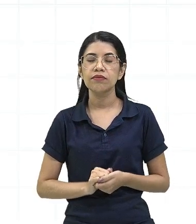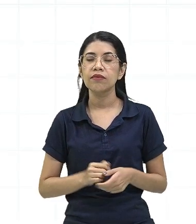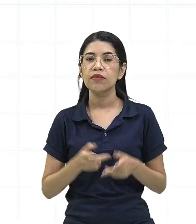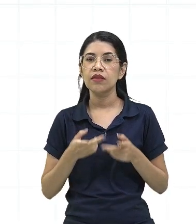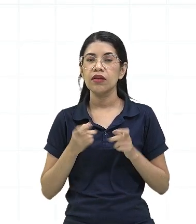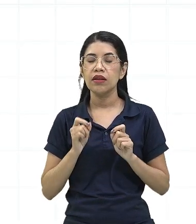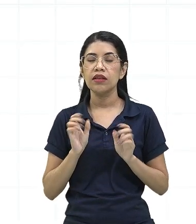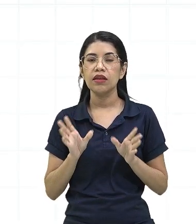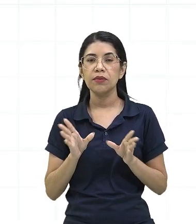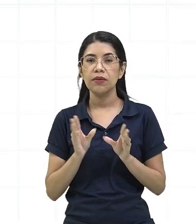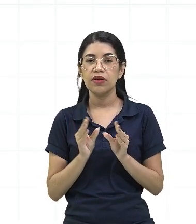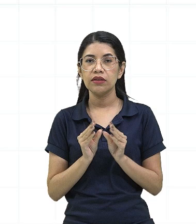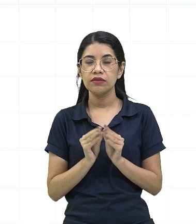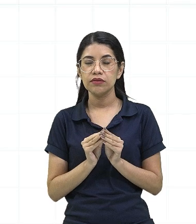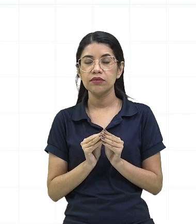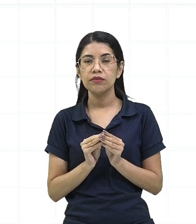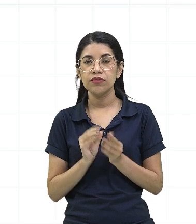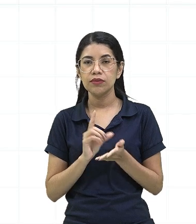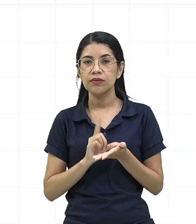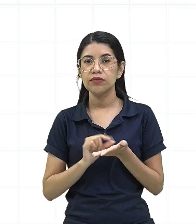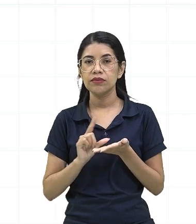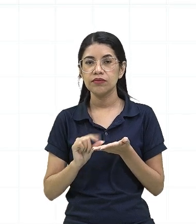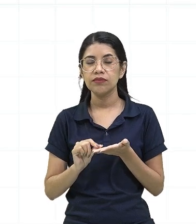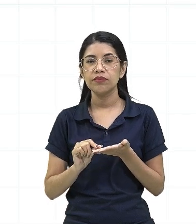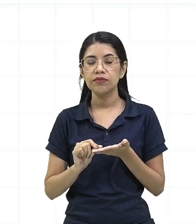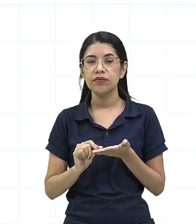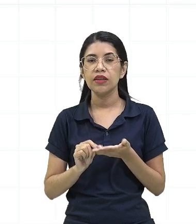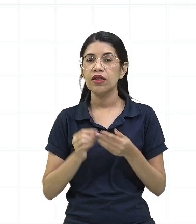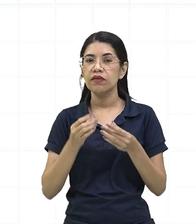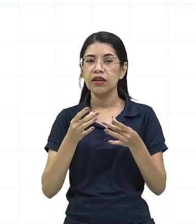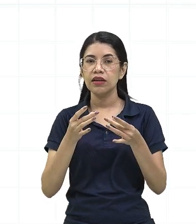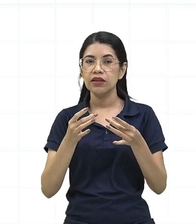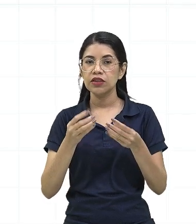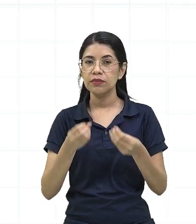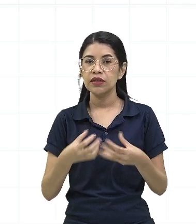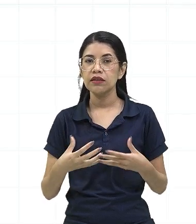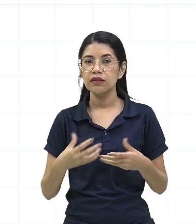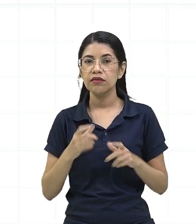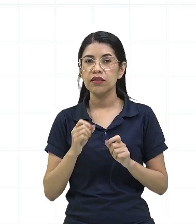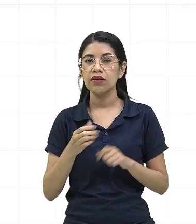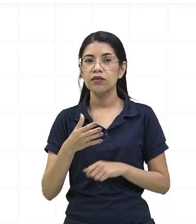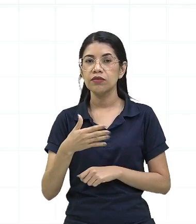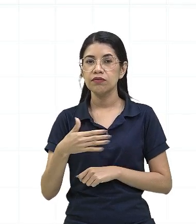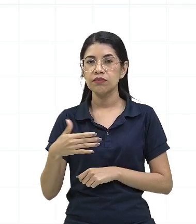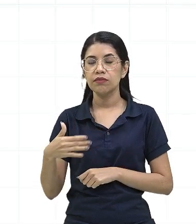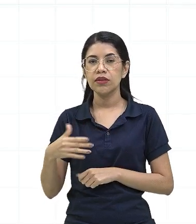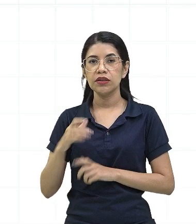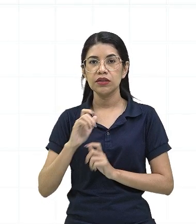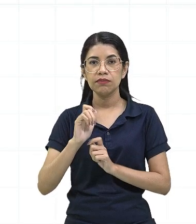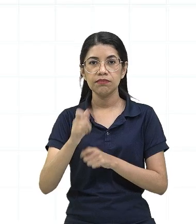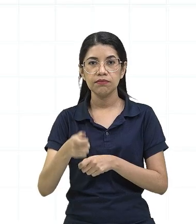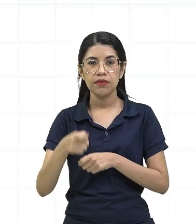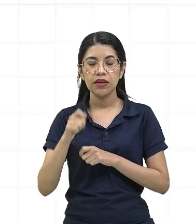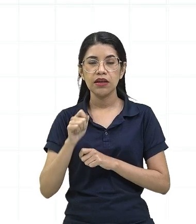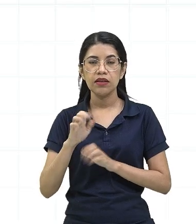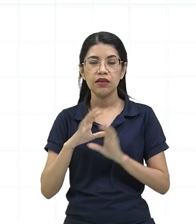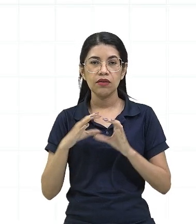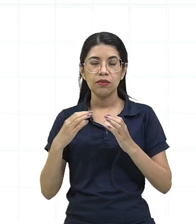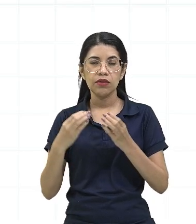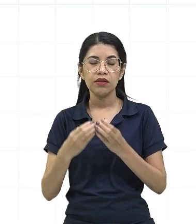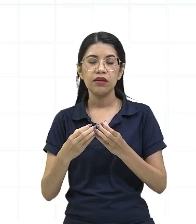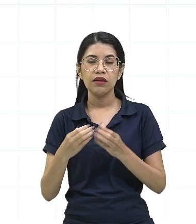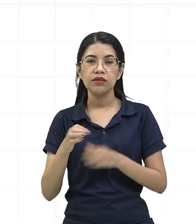ó, o resumo do artigo. Observe que ele vai falar sobre os peixes, né, mais pescados, moradores da comunidade São